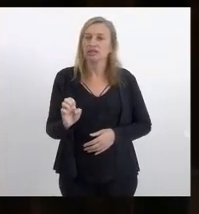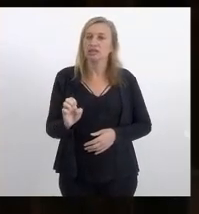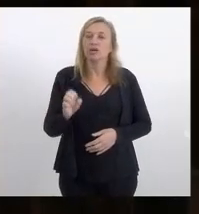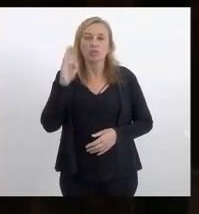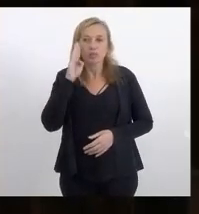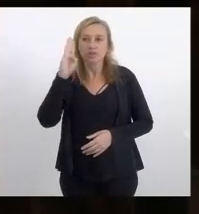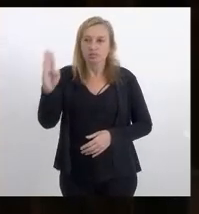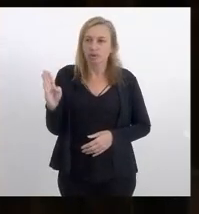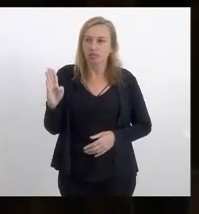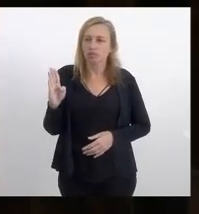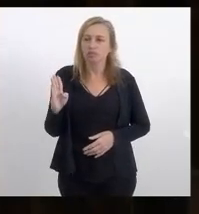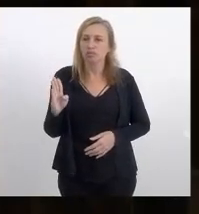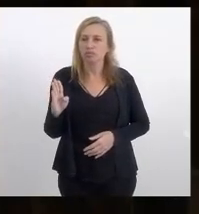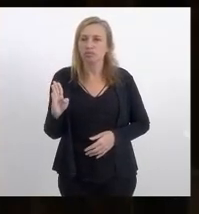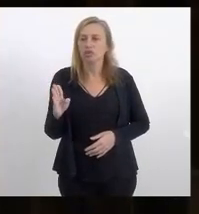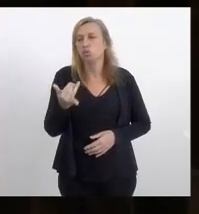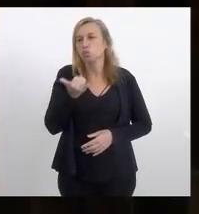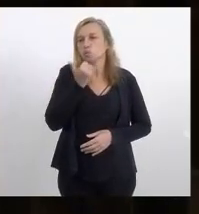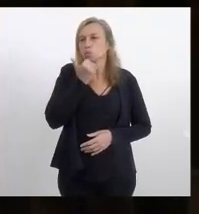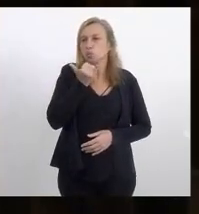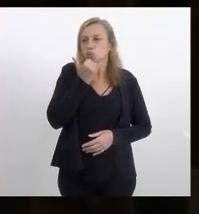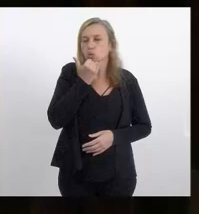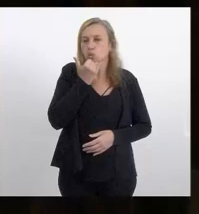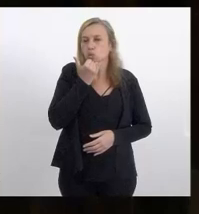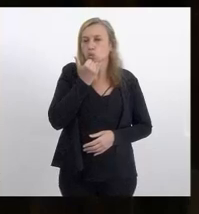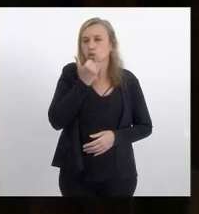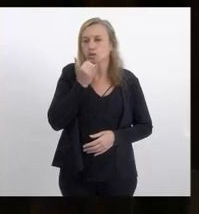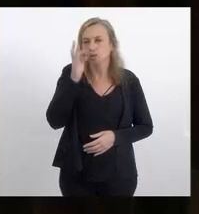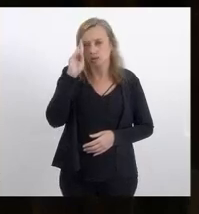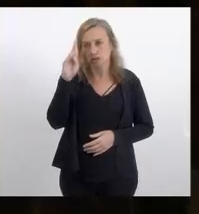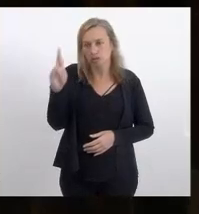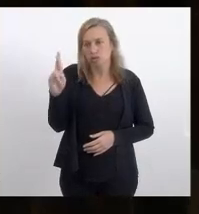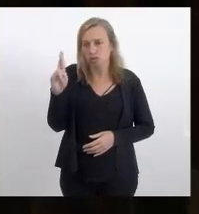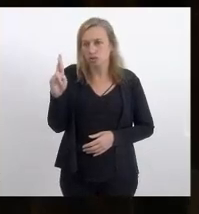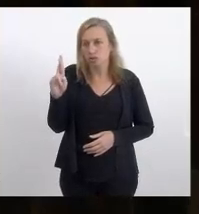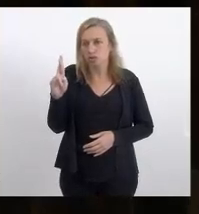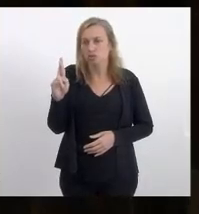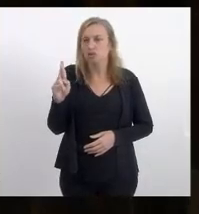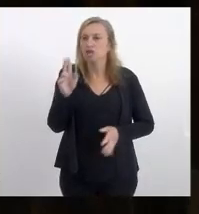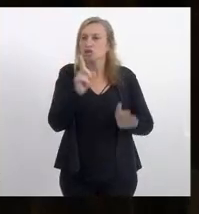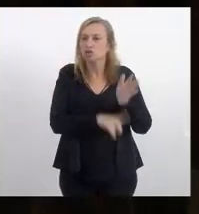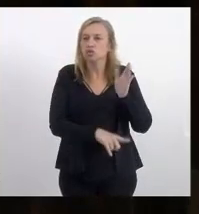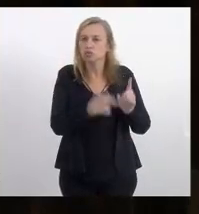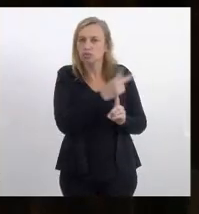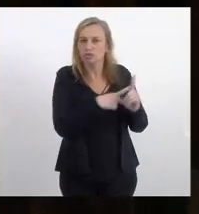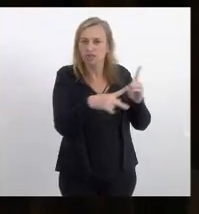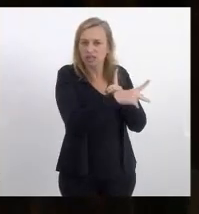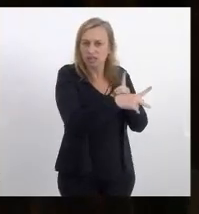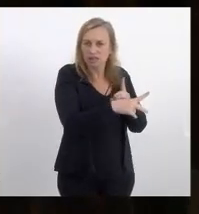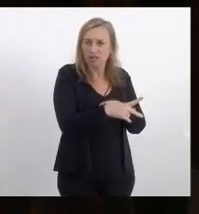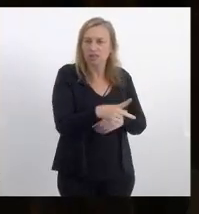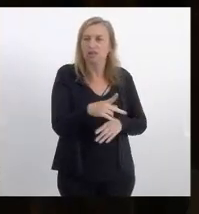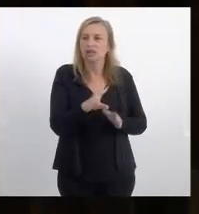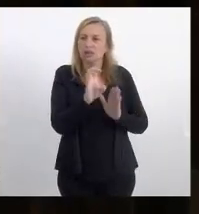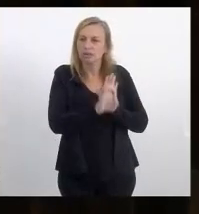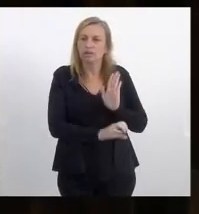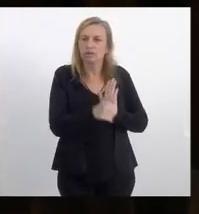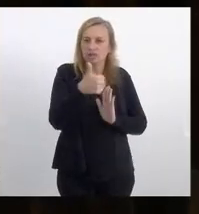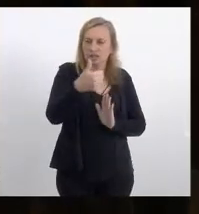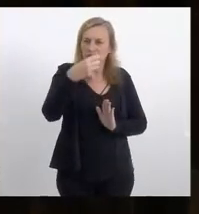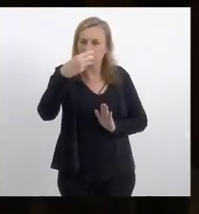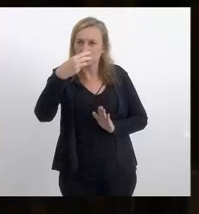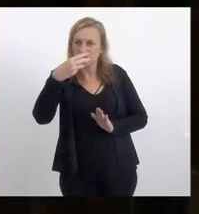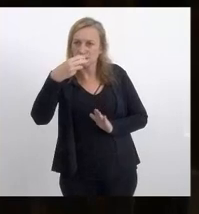algo fundamental e me desculpa ao senhor esse desconto Previdenciário pela Emenda